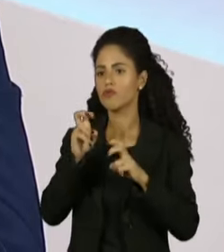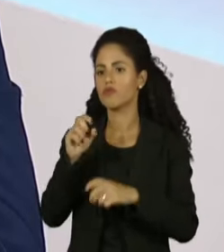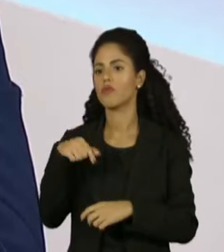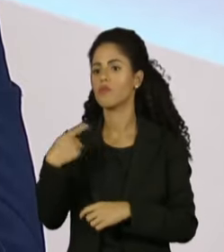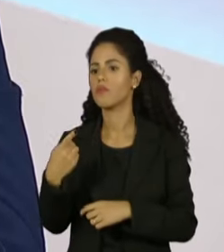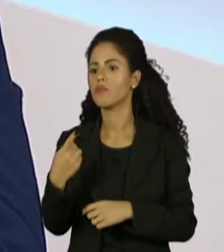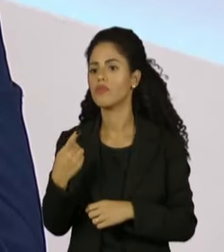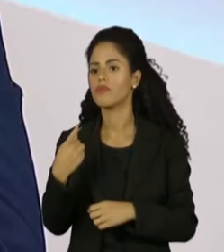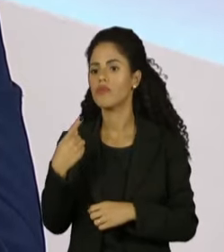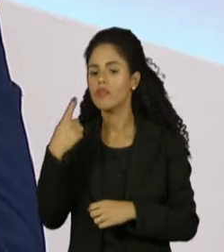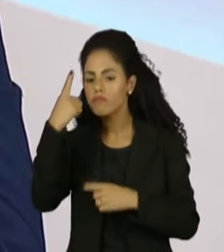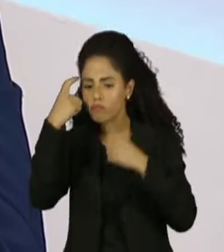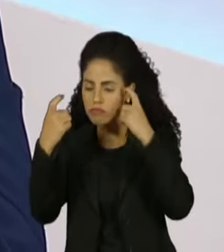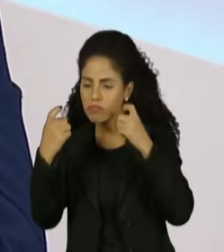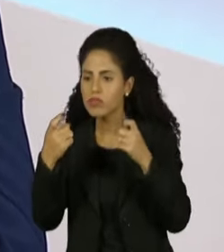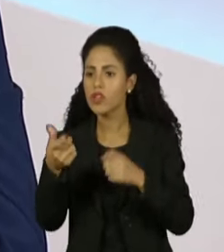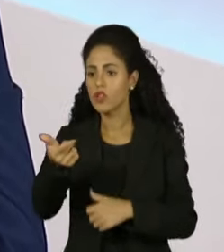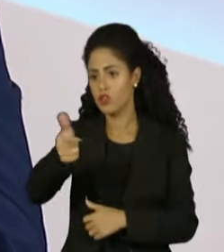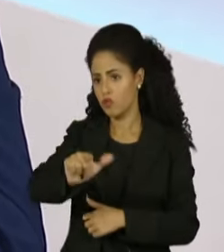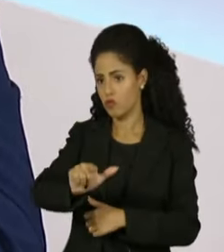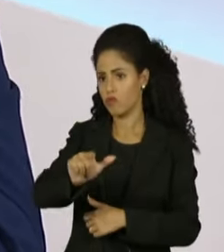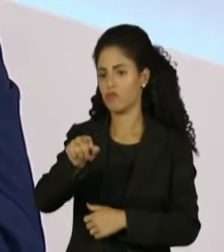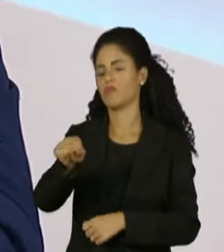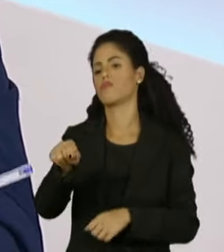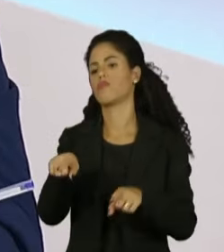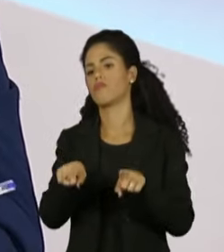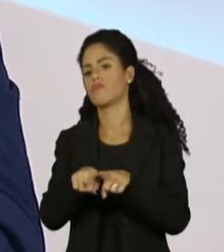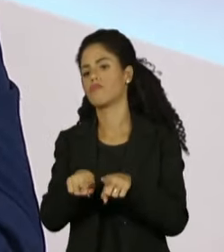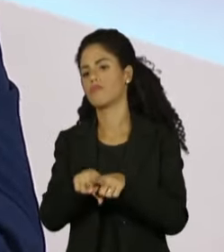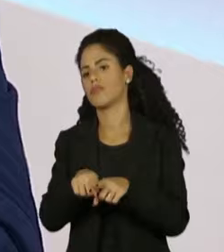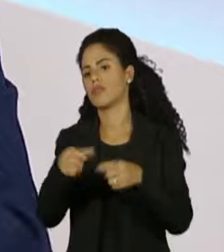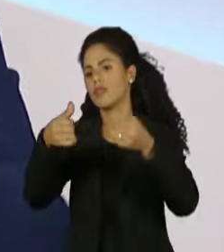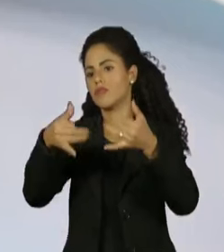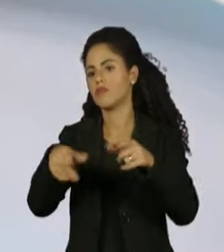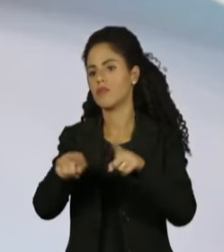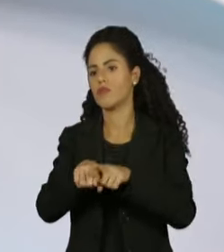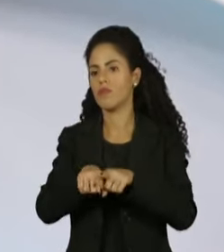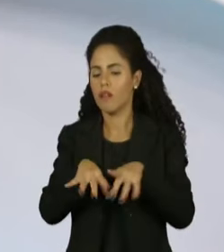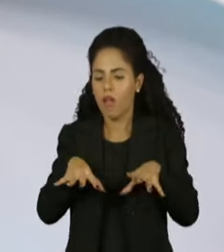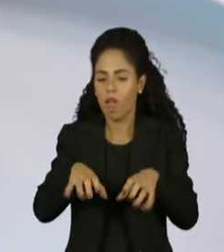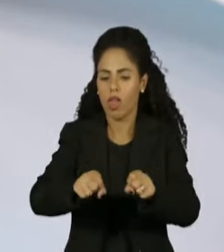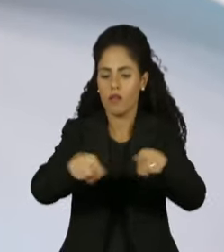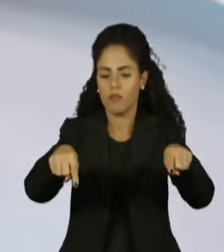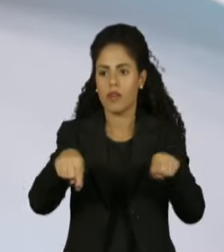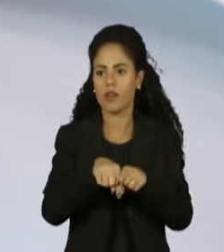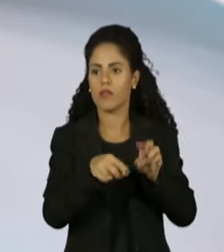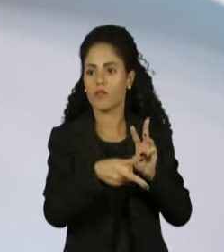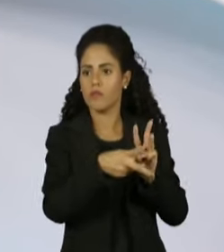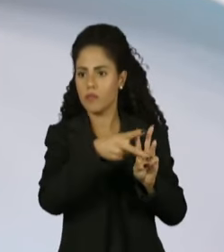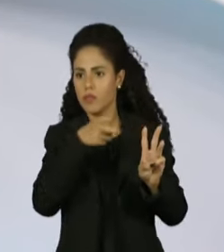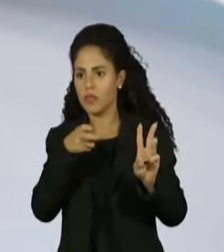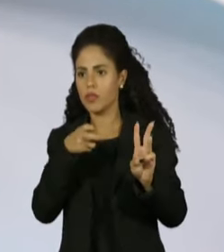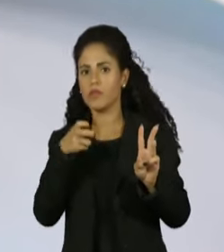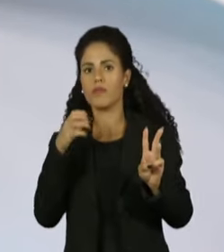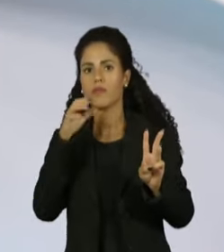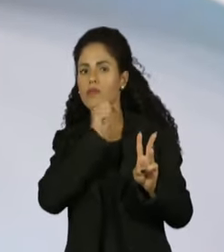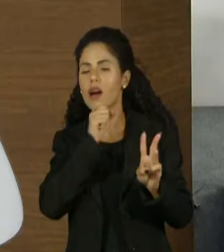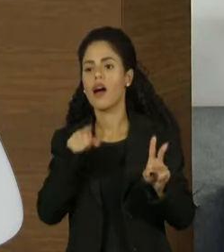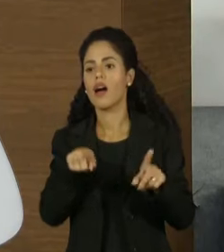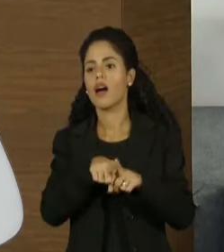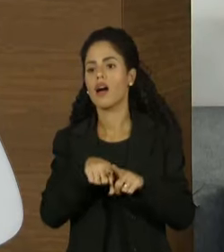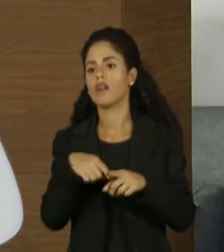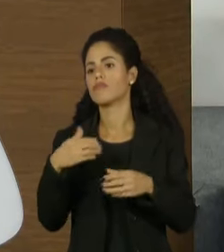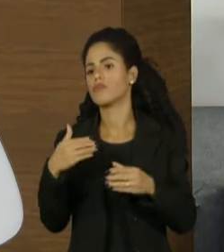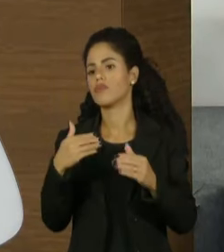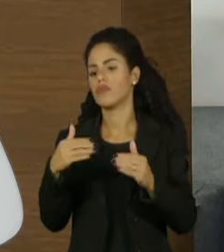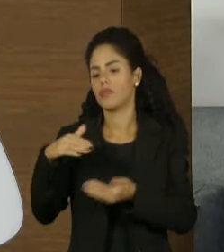rever decisões normativas do Supremo. Aí seria como se deu, por exemplo, no marco temporal, simplesmente aprovando de forma diferente ao que o Supremo